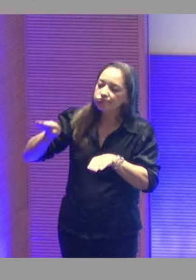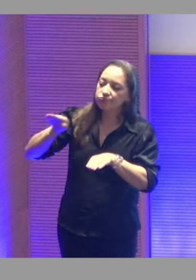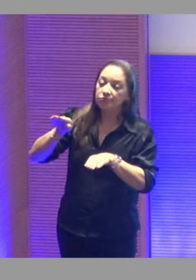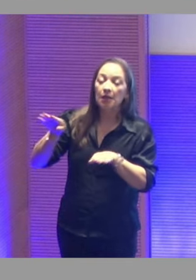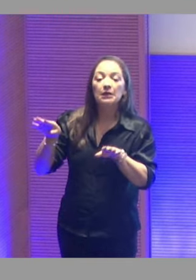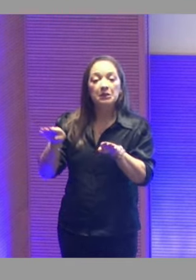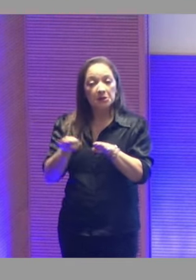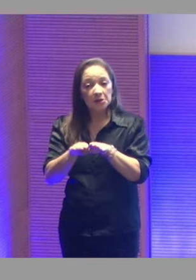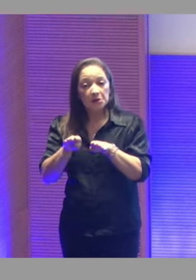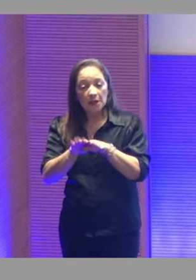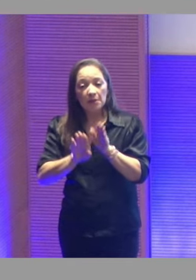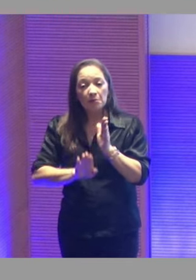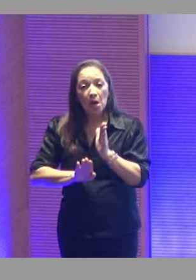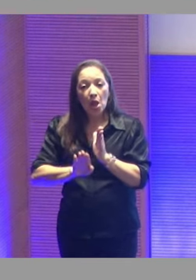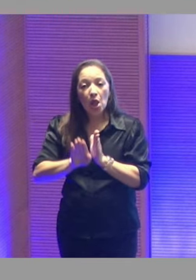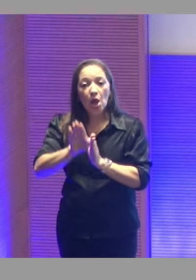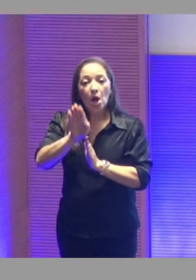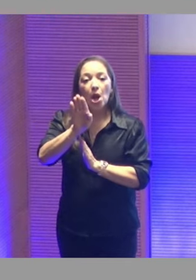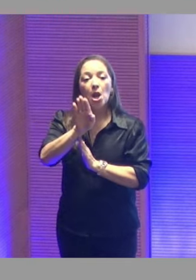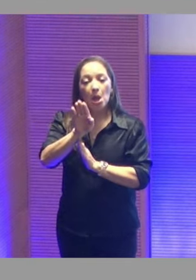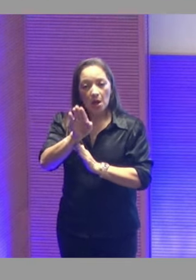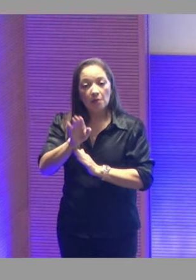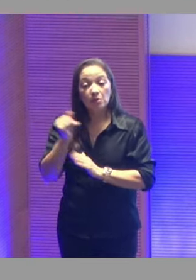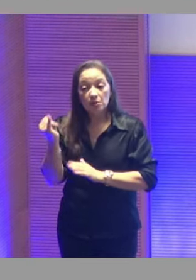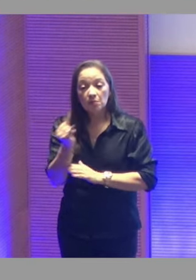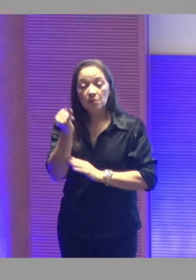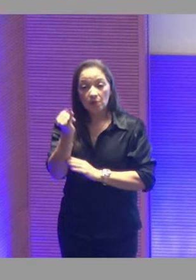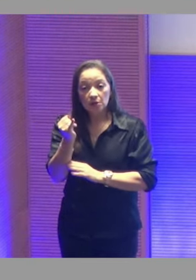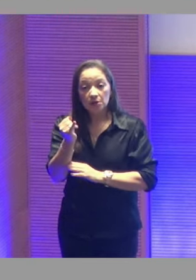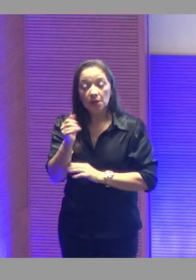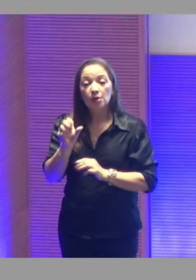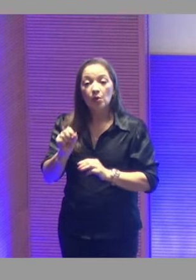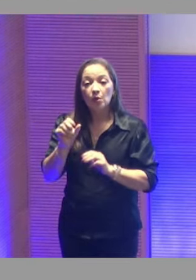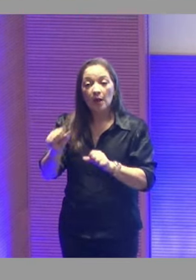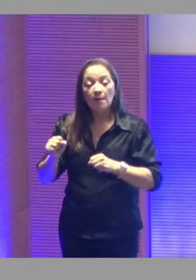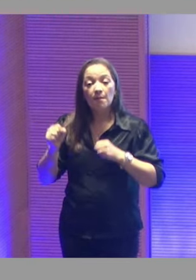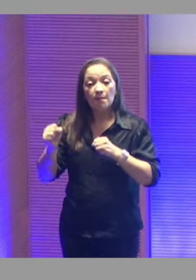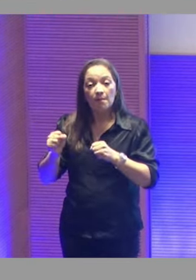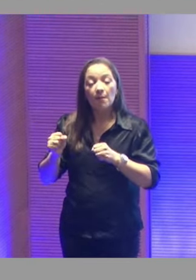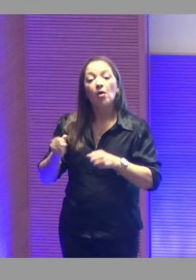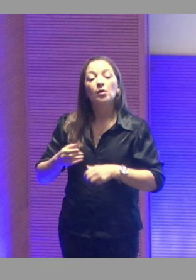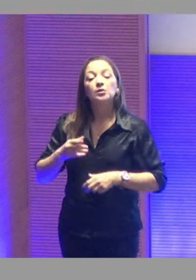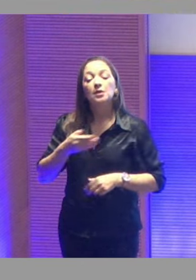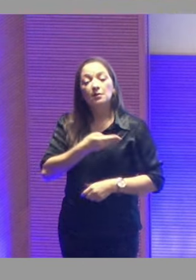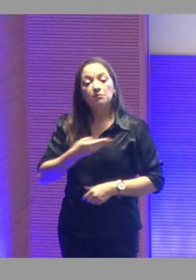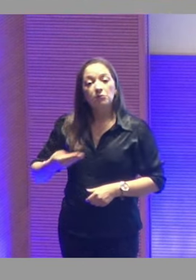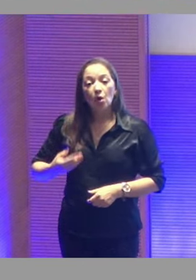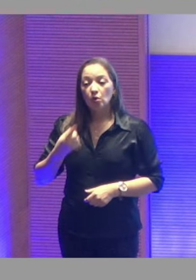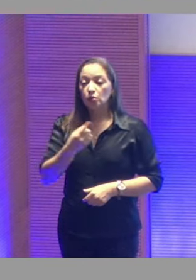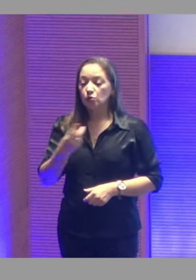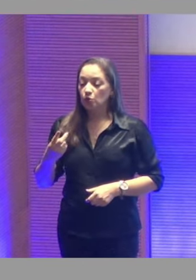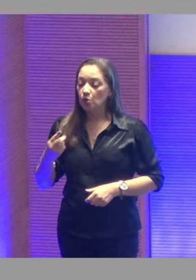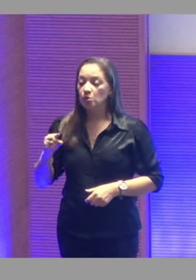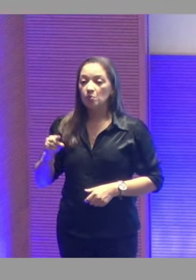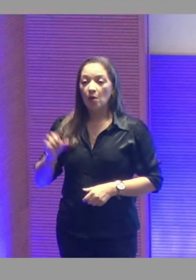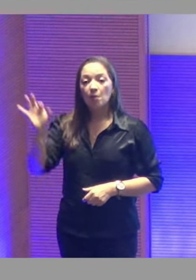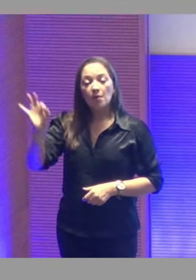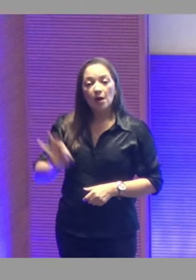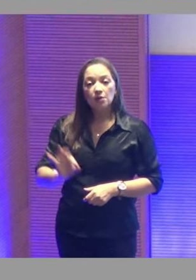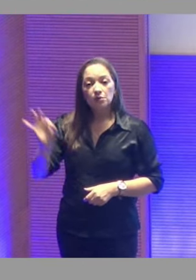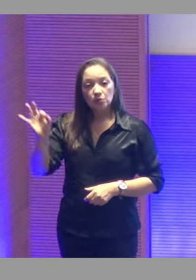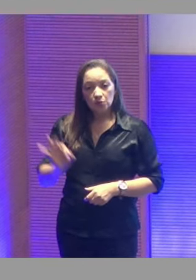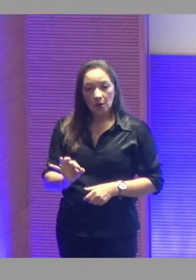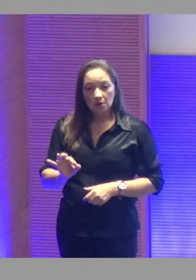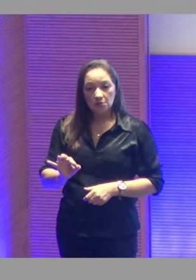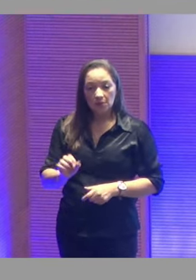crescimento bastante representativo também na demanda pelo poder público né a gente teve um aumento aí de 12 pontos percentuais com relação à